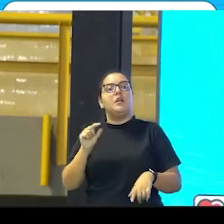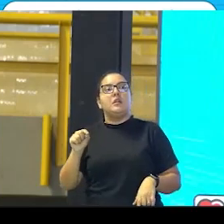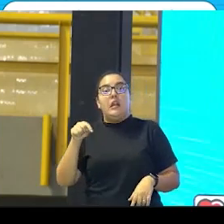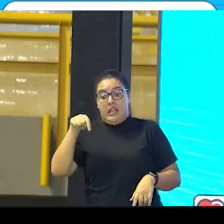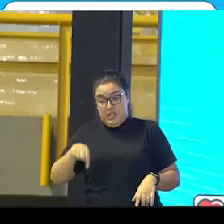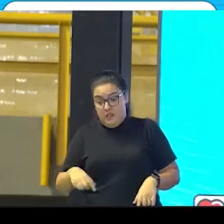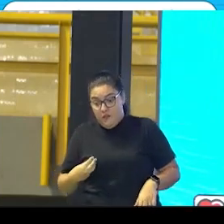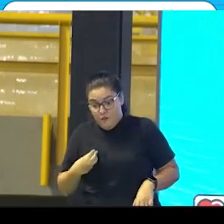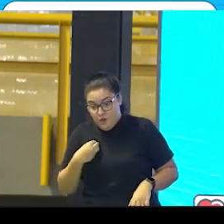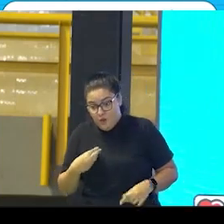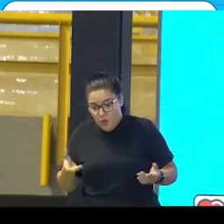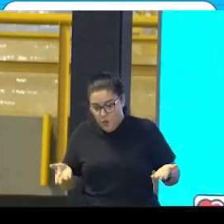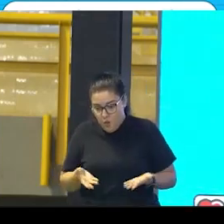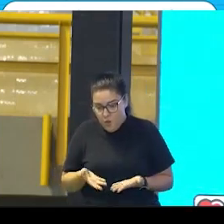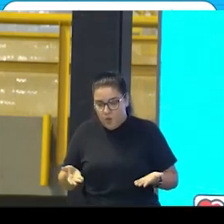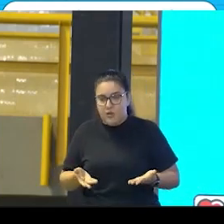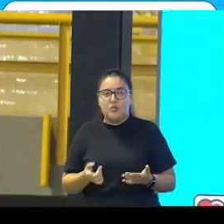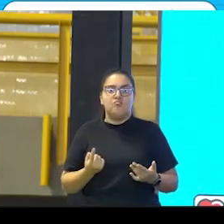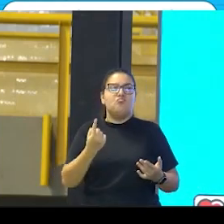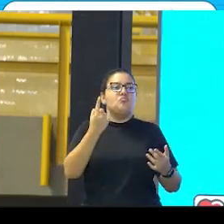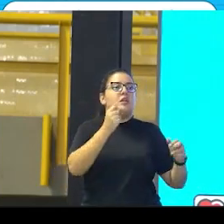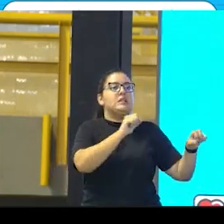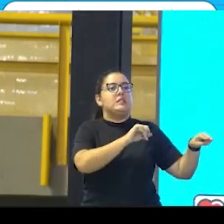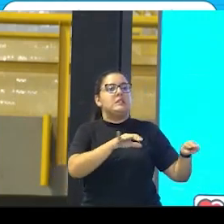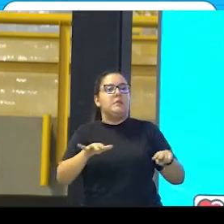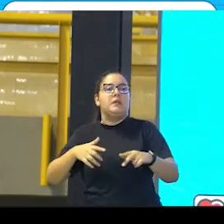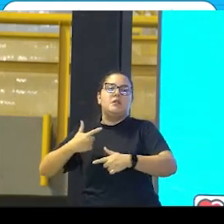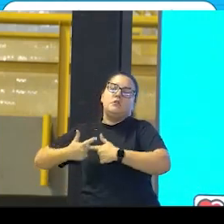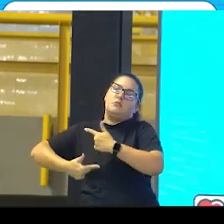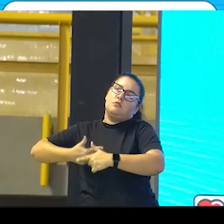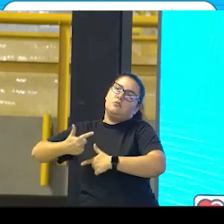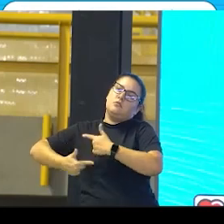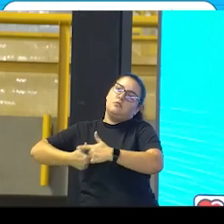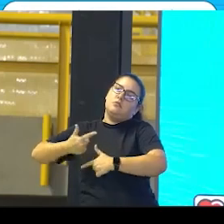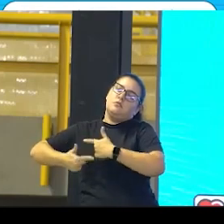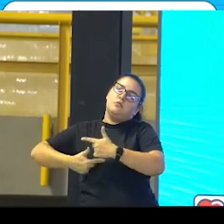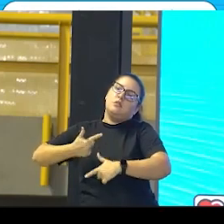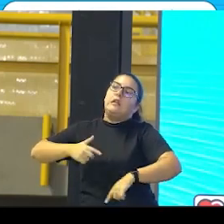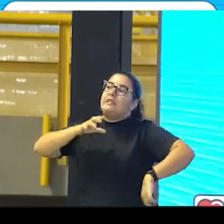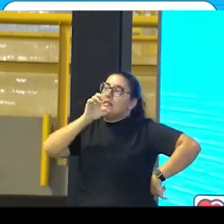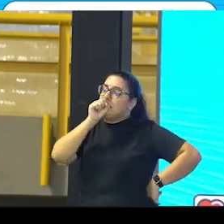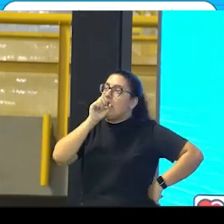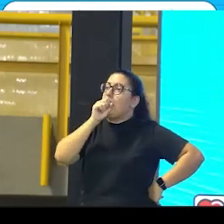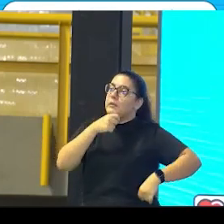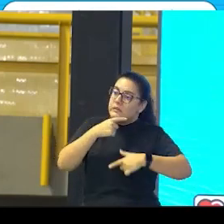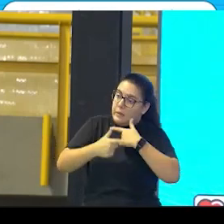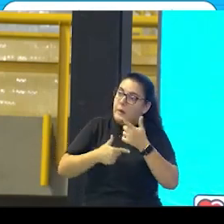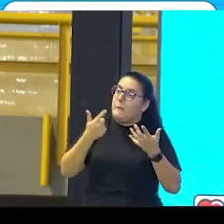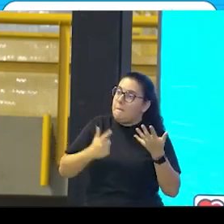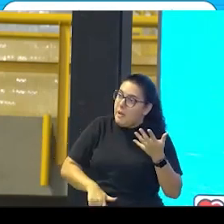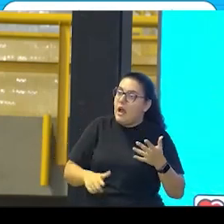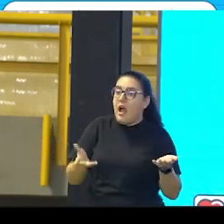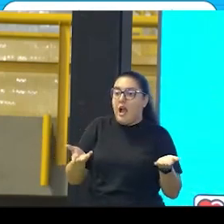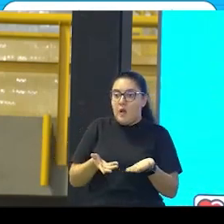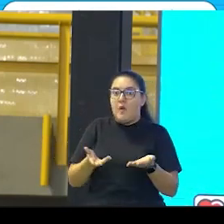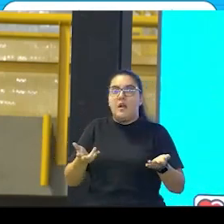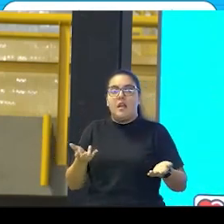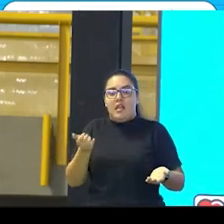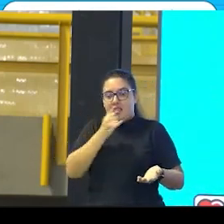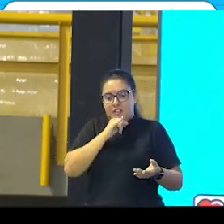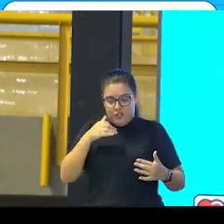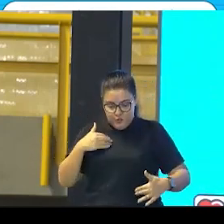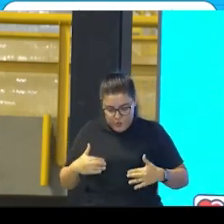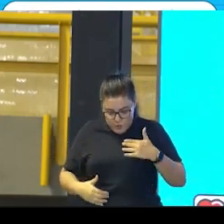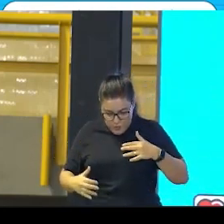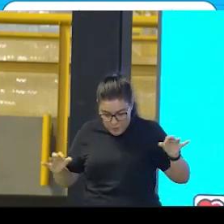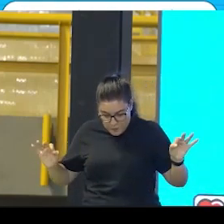está aqui depois de uma semana toda de trabalho, depois de um sábado de trabalho, e tem energia suficiente